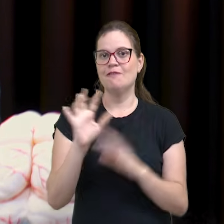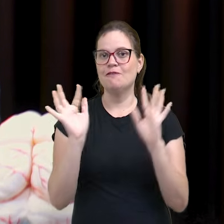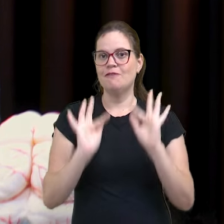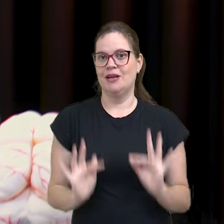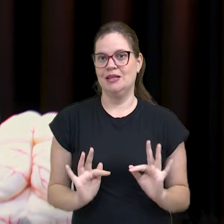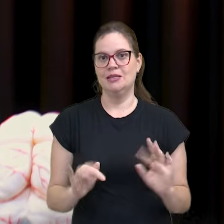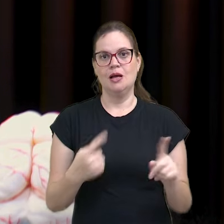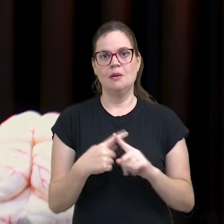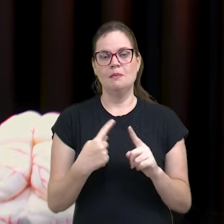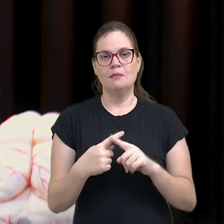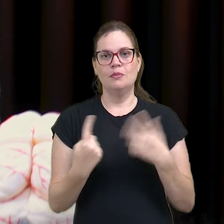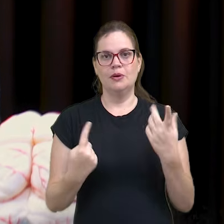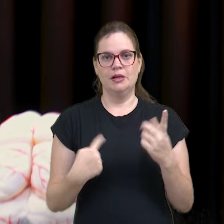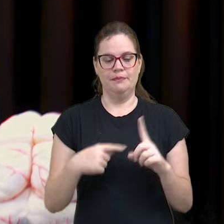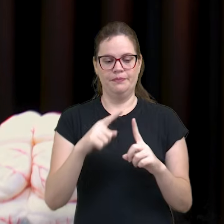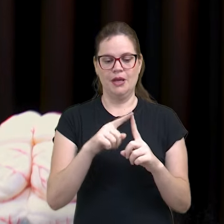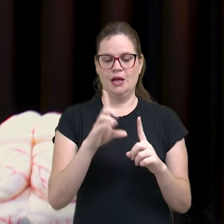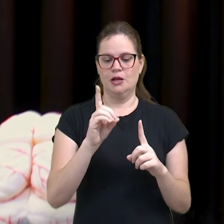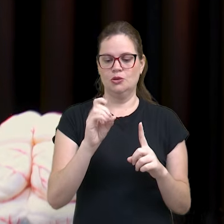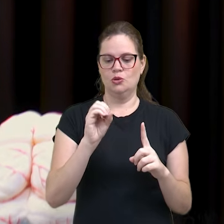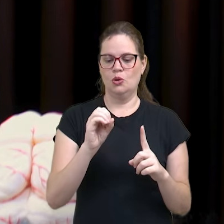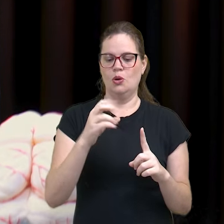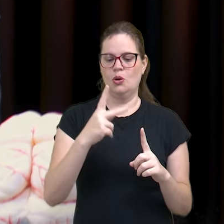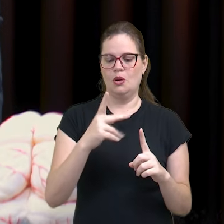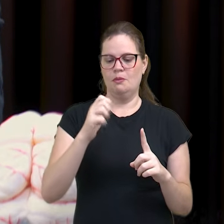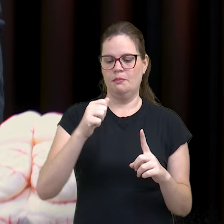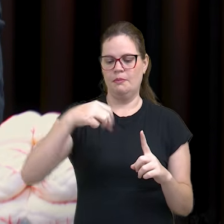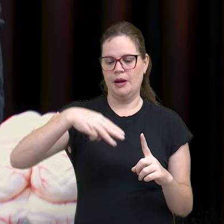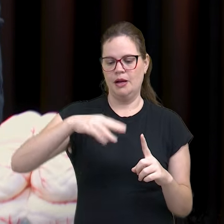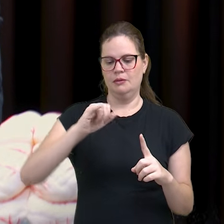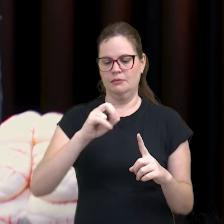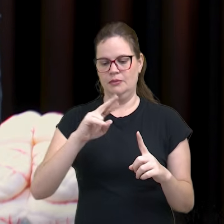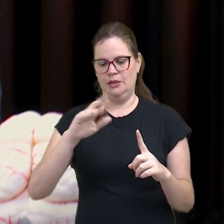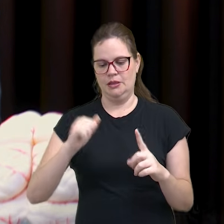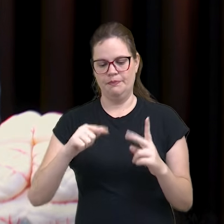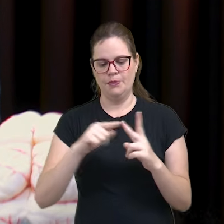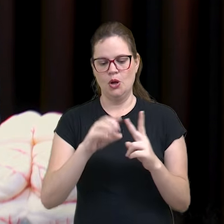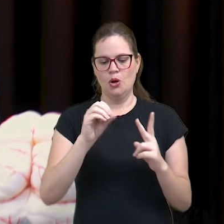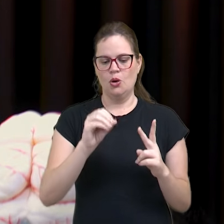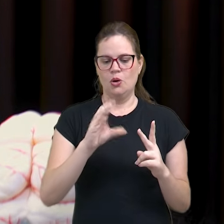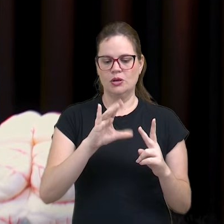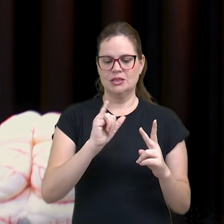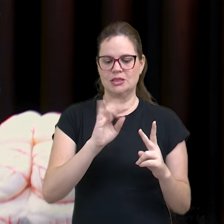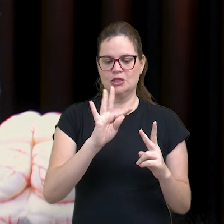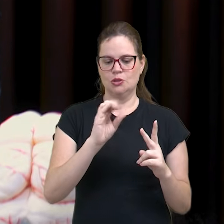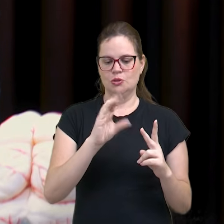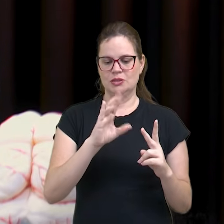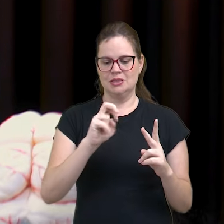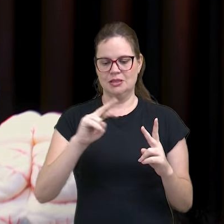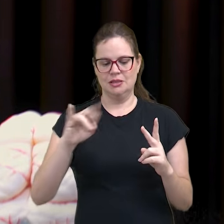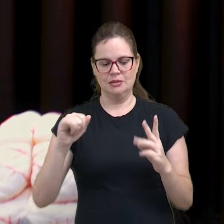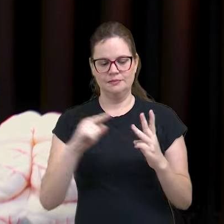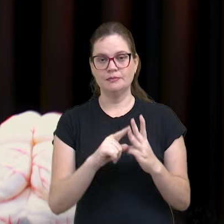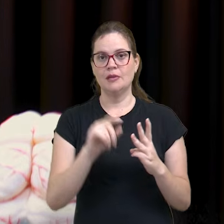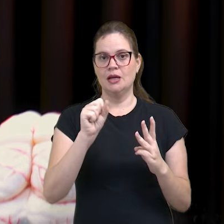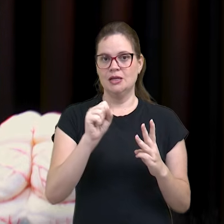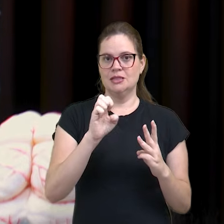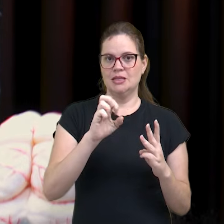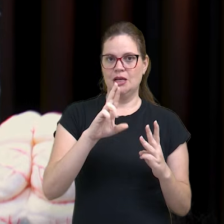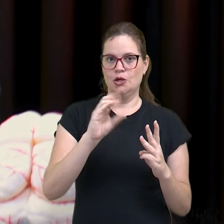de felicidade. Por que dose? Né? É a inicial de cada um deles, que é a dopamina, a